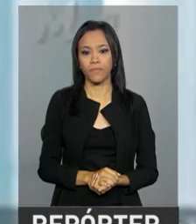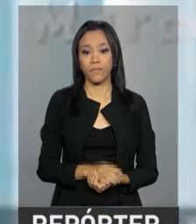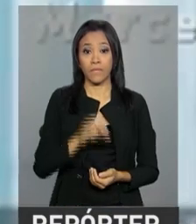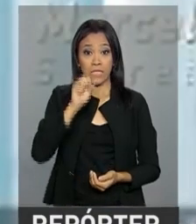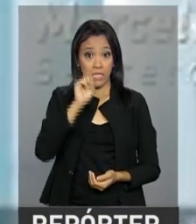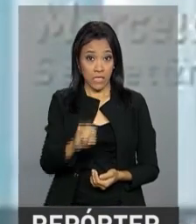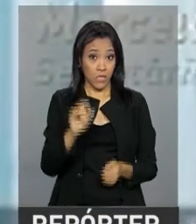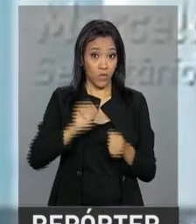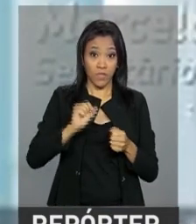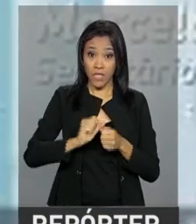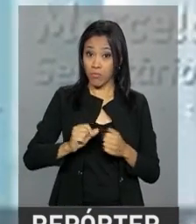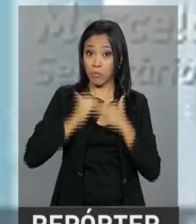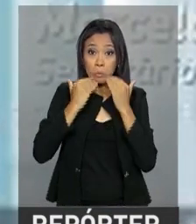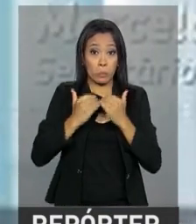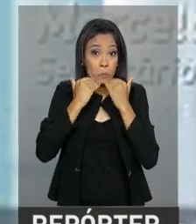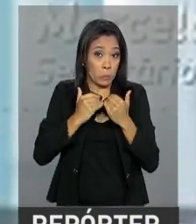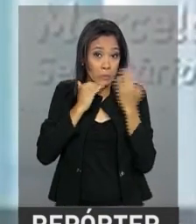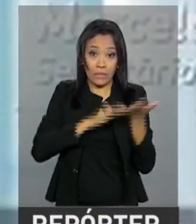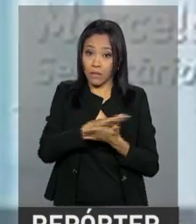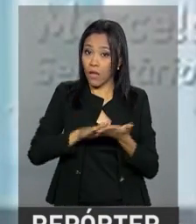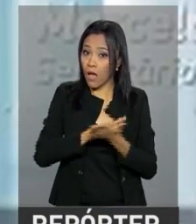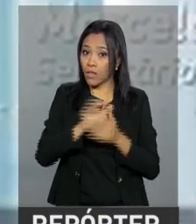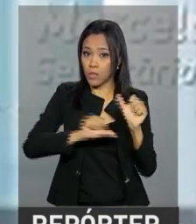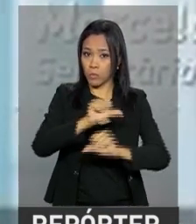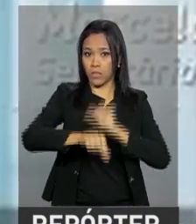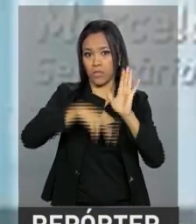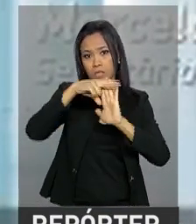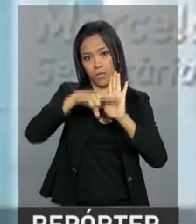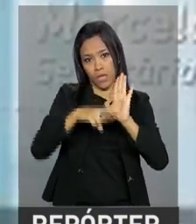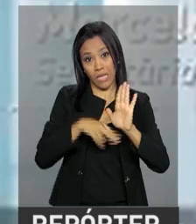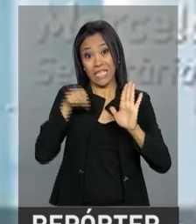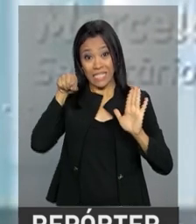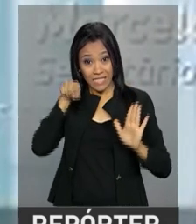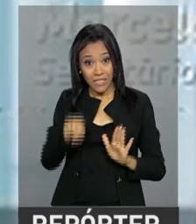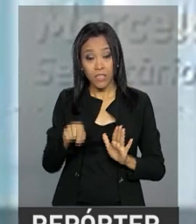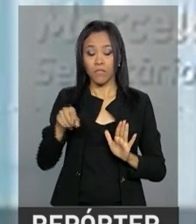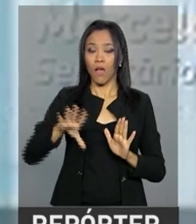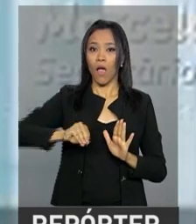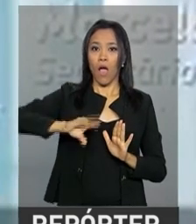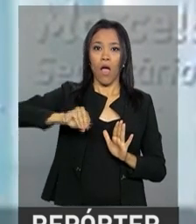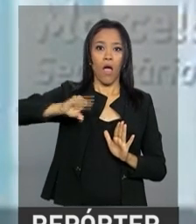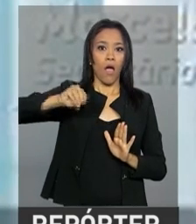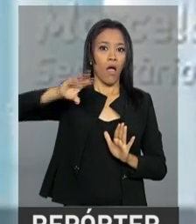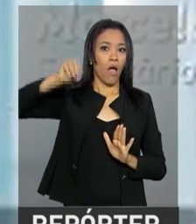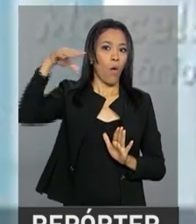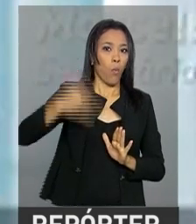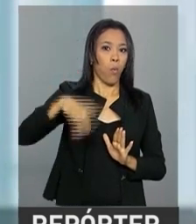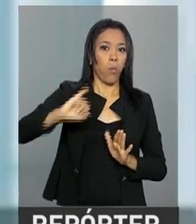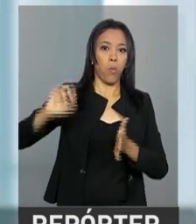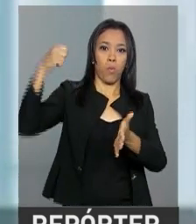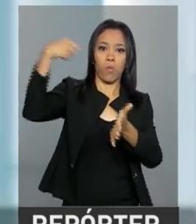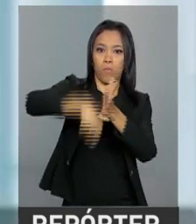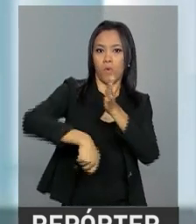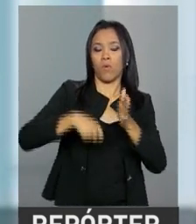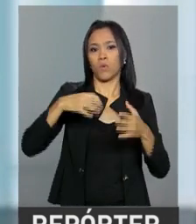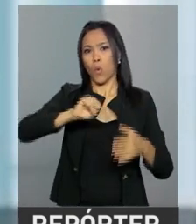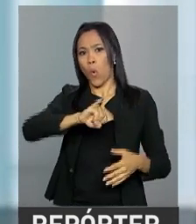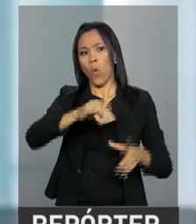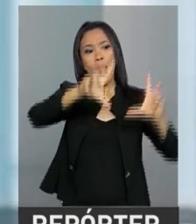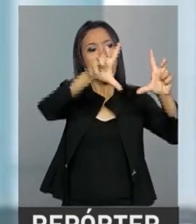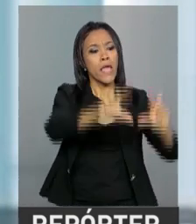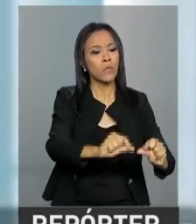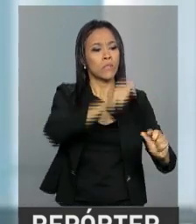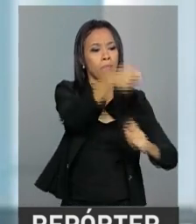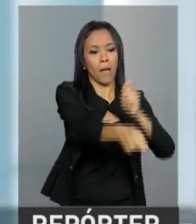a opção por uma não reforma indica uma opção por um aumento de Carga Tributária muito expressivo ou então por uma redução de